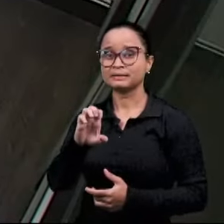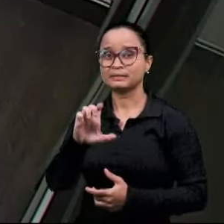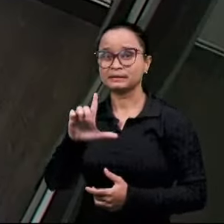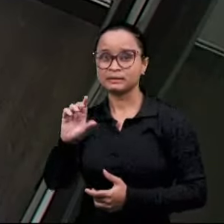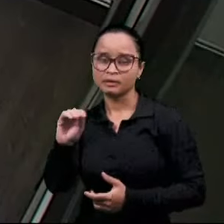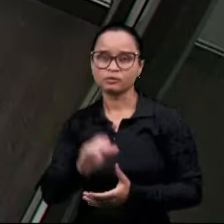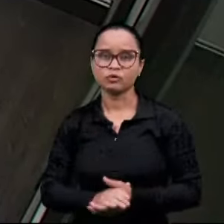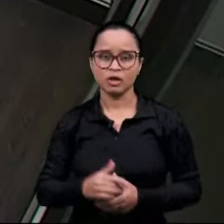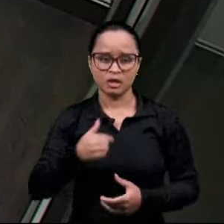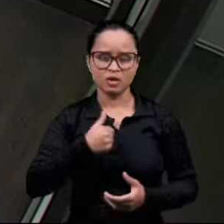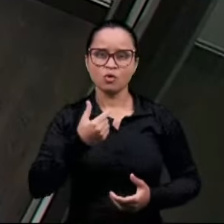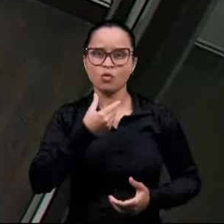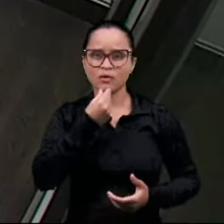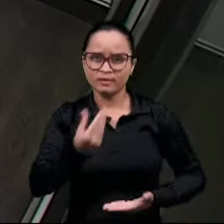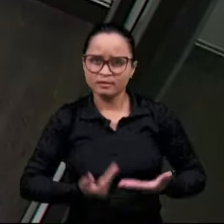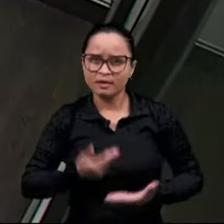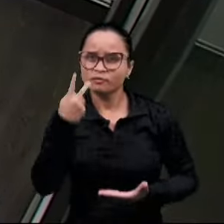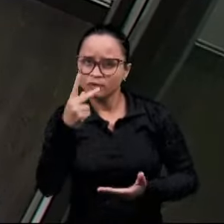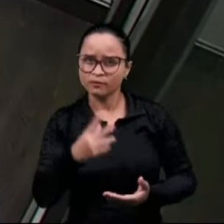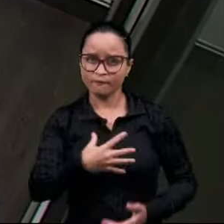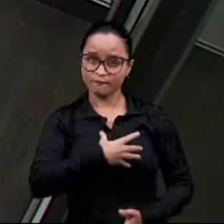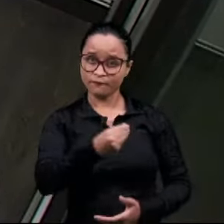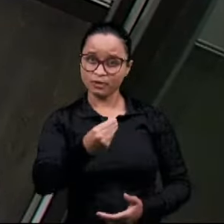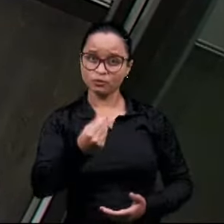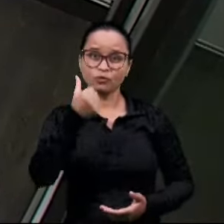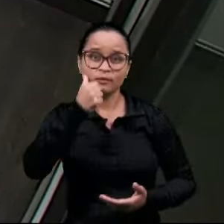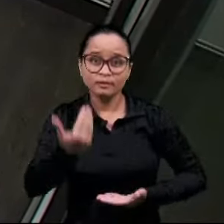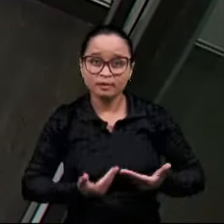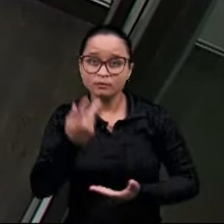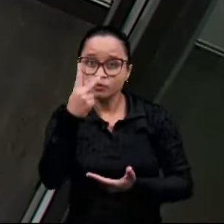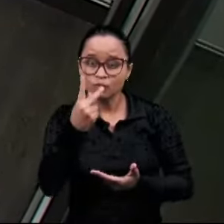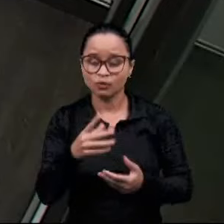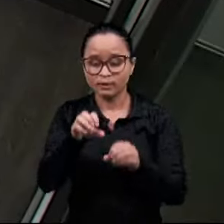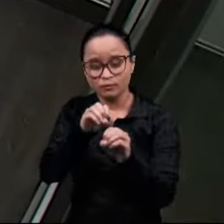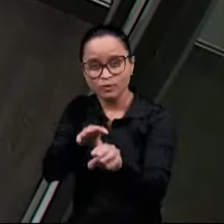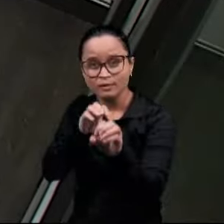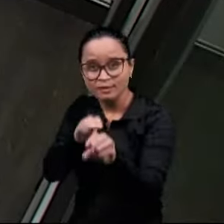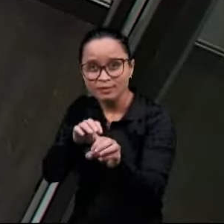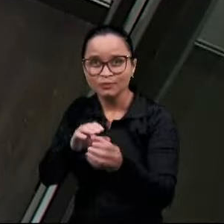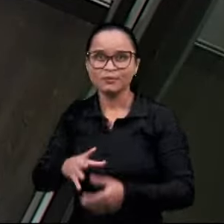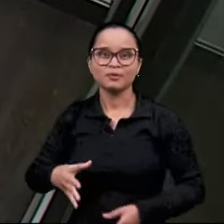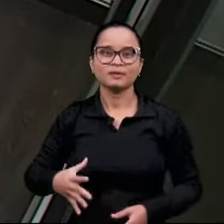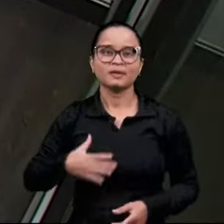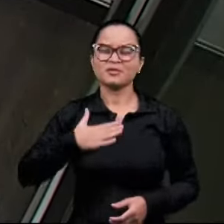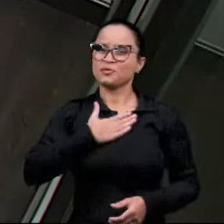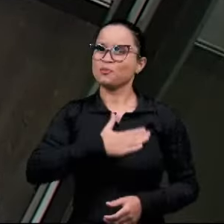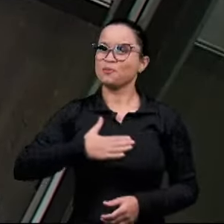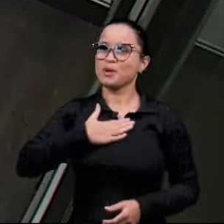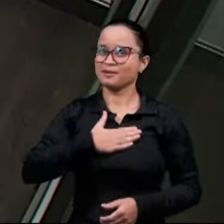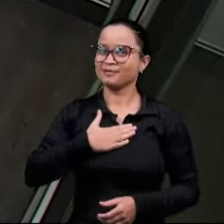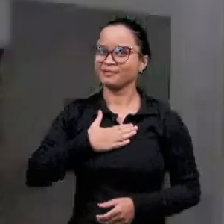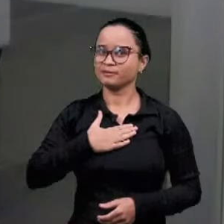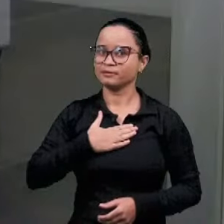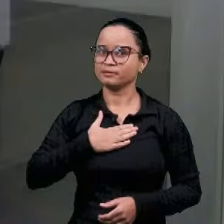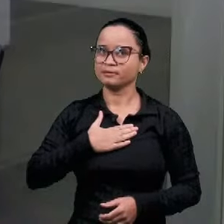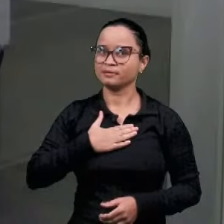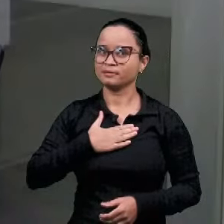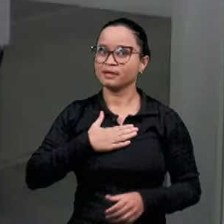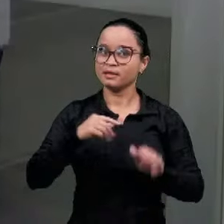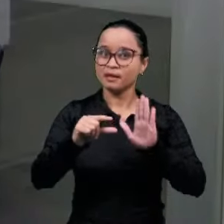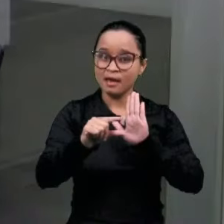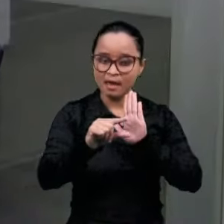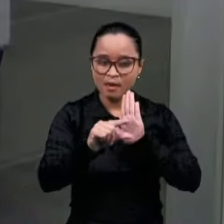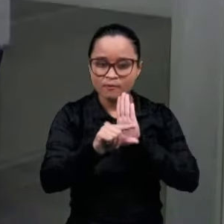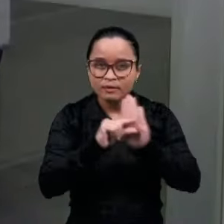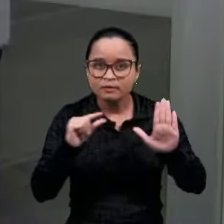da tua serva. Ou seja, ele teve um ensinamento, né? Eu tenho prazer de dizer esse versículo, porque a minha mãe foi uma